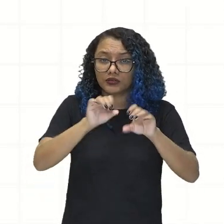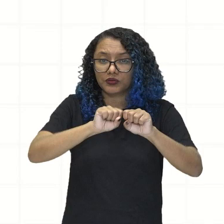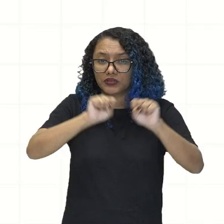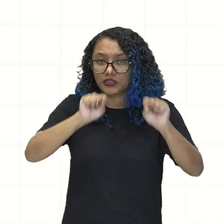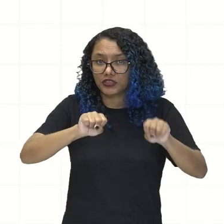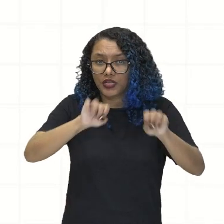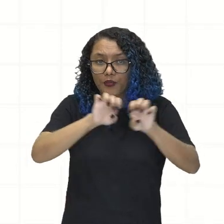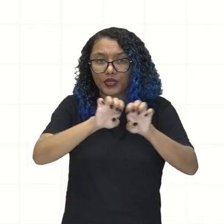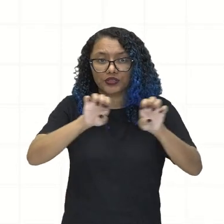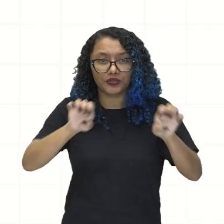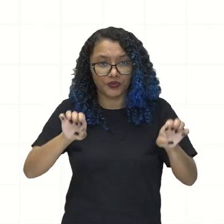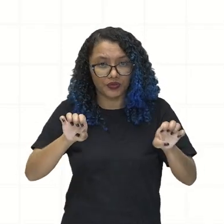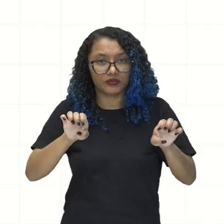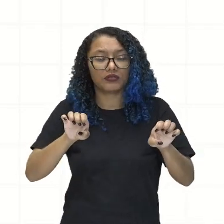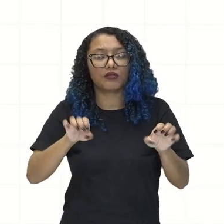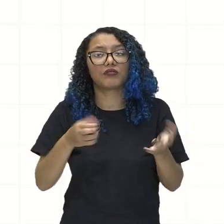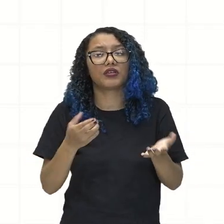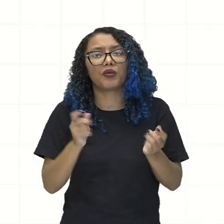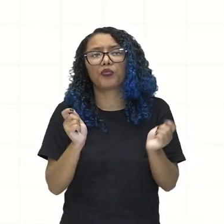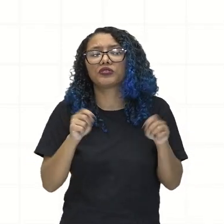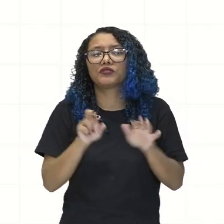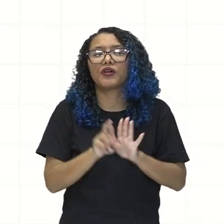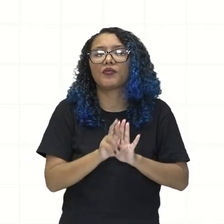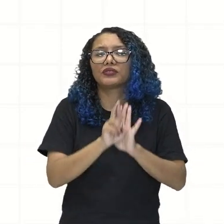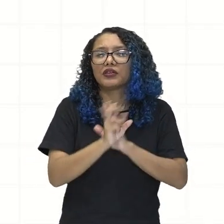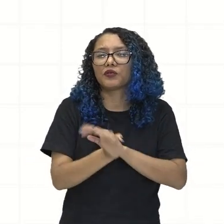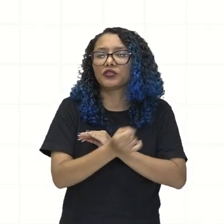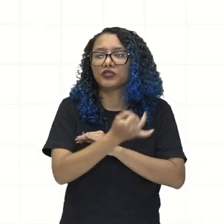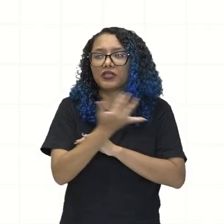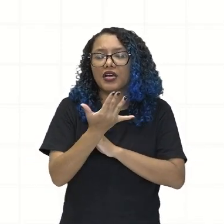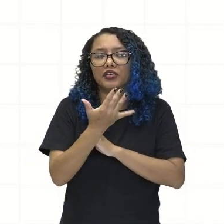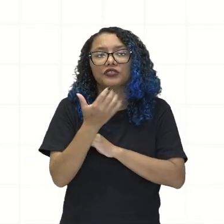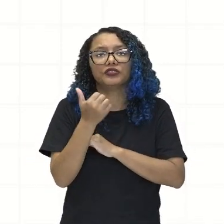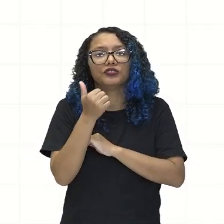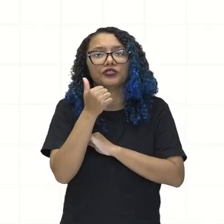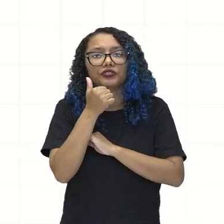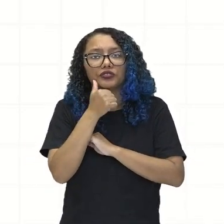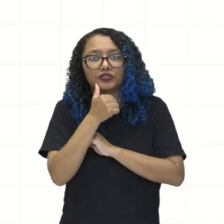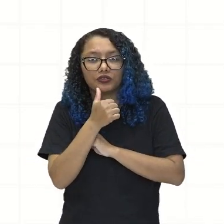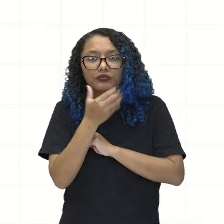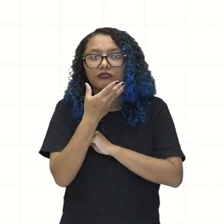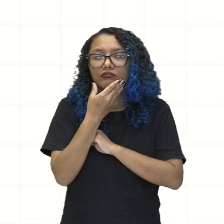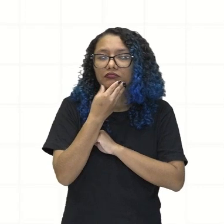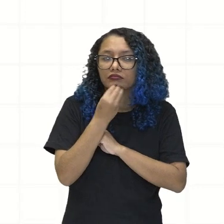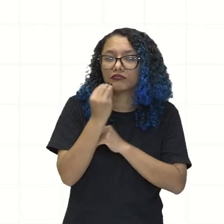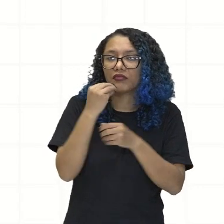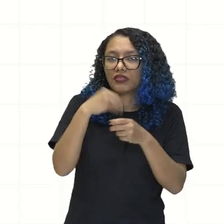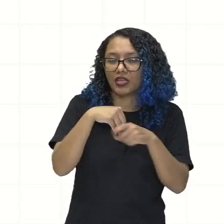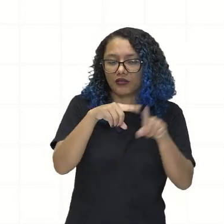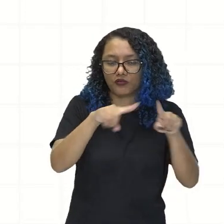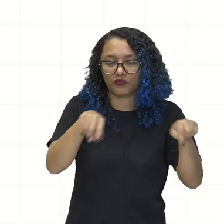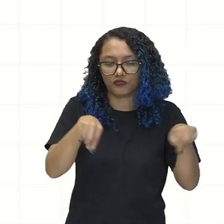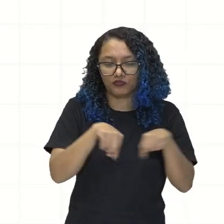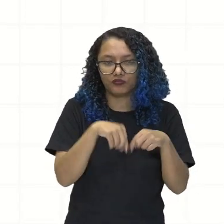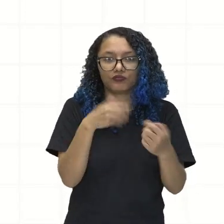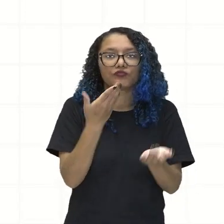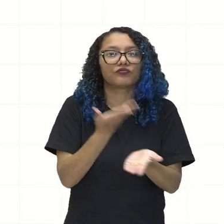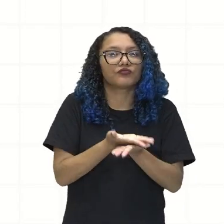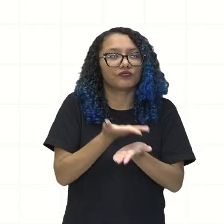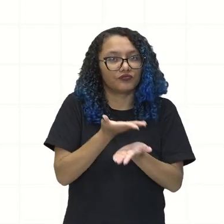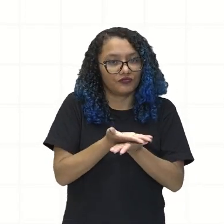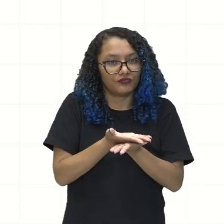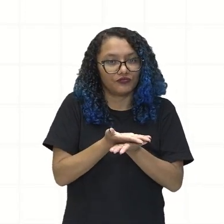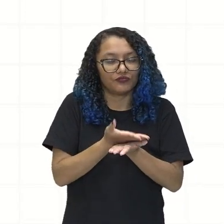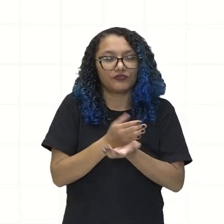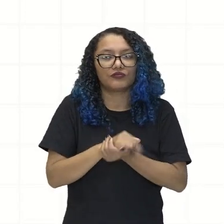de equações que represente a quantidade de meninos e meninas da sala de aula. Então, olha lá, lá vem,